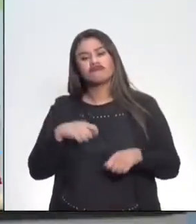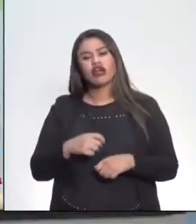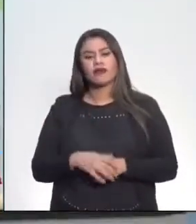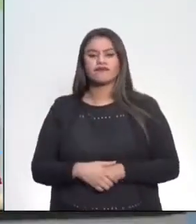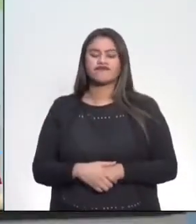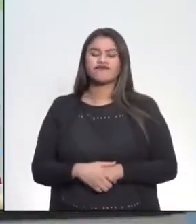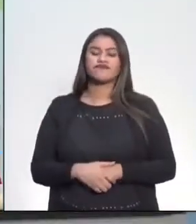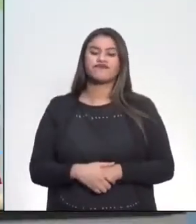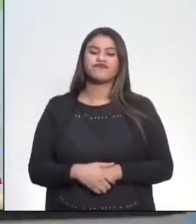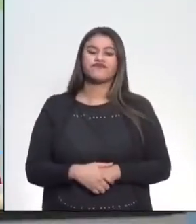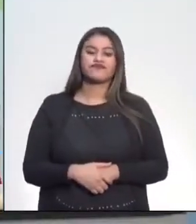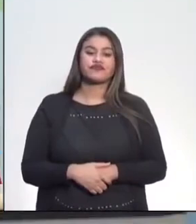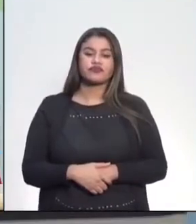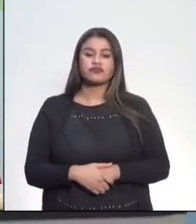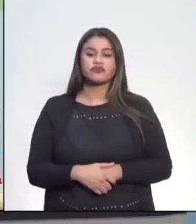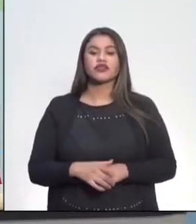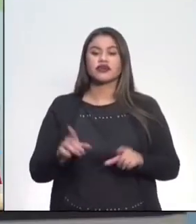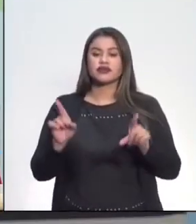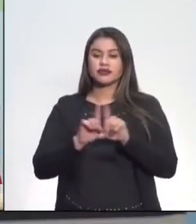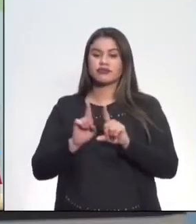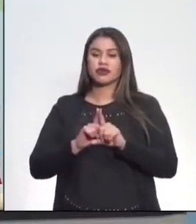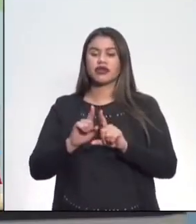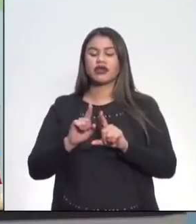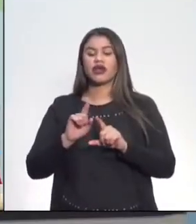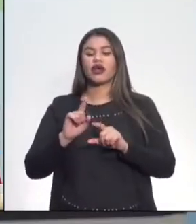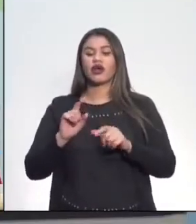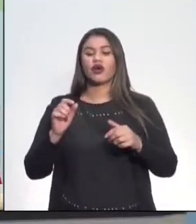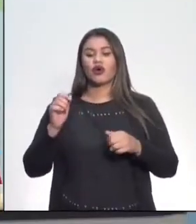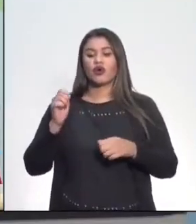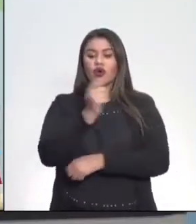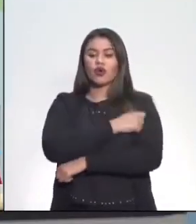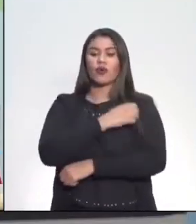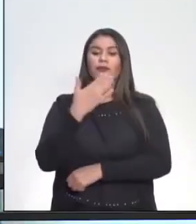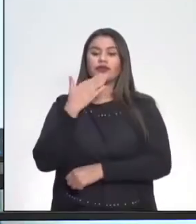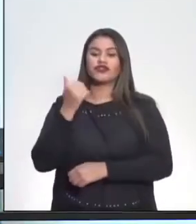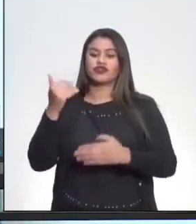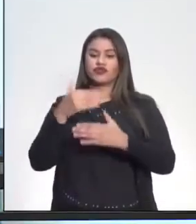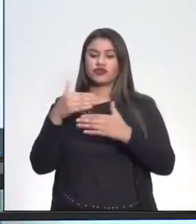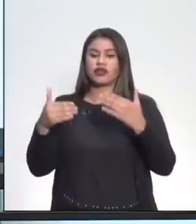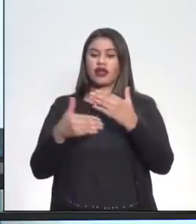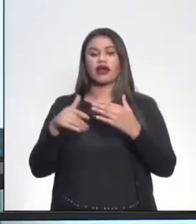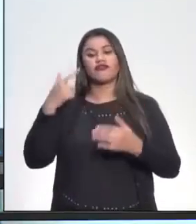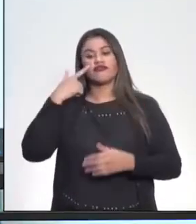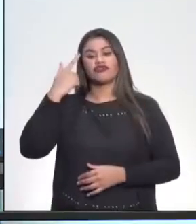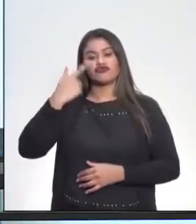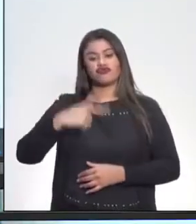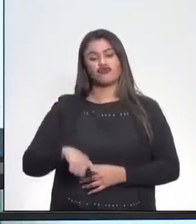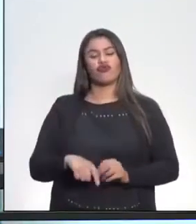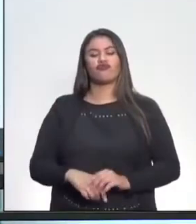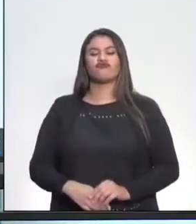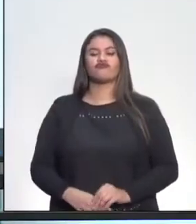os alunos também estão pedindo para rever os desafios. Podemos rever? Sim.